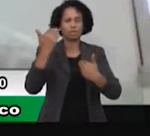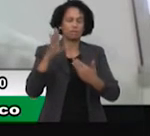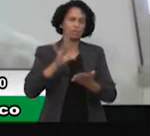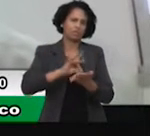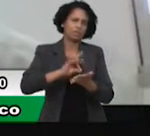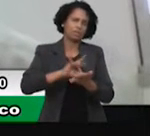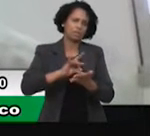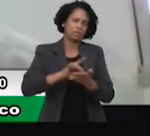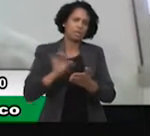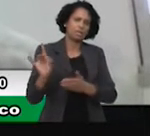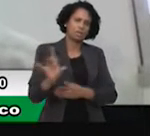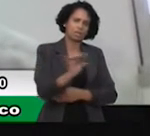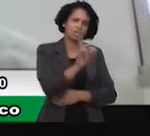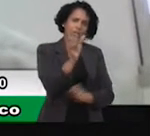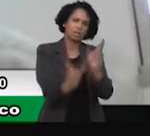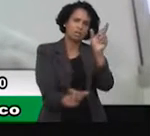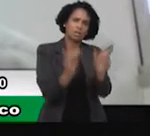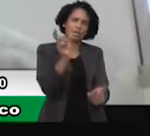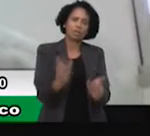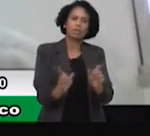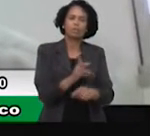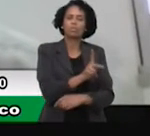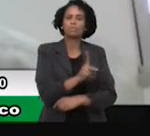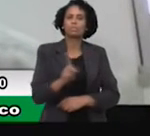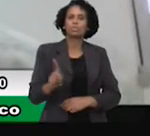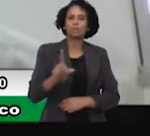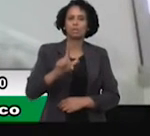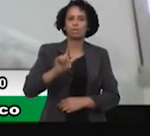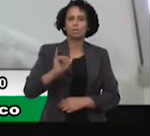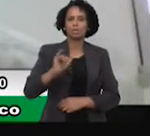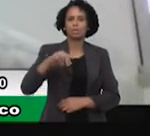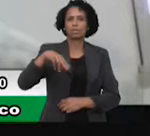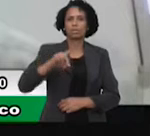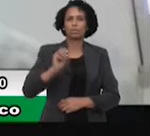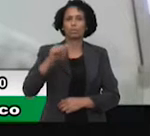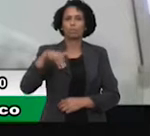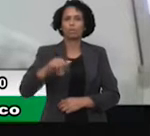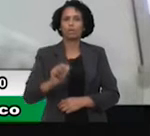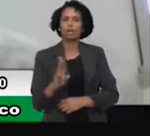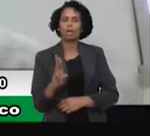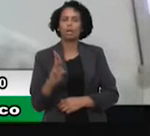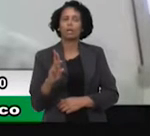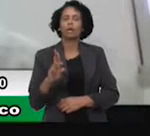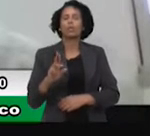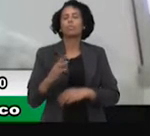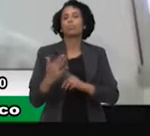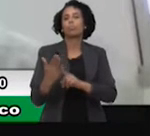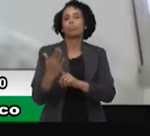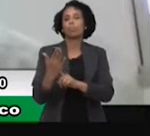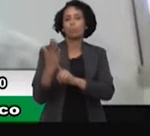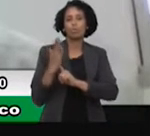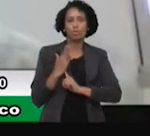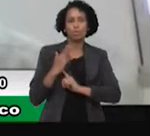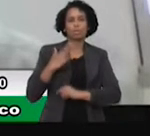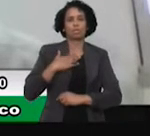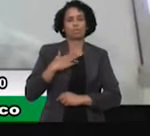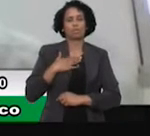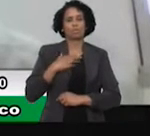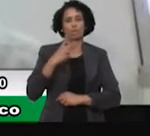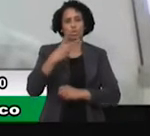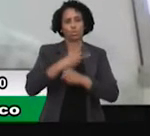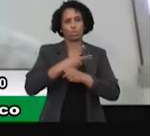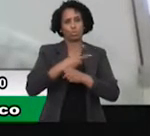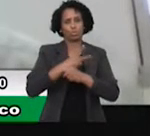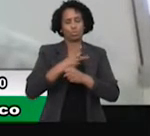vocês, ao presidente Ribamar, minha gratidão por me mostrar nesses 2 anos aqui o que um